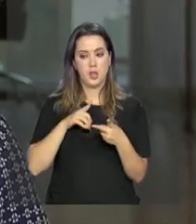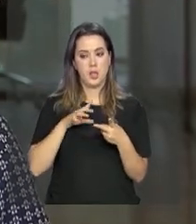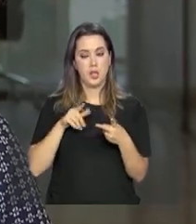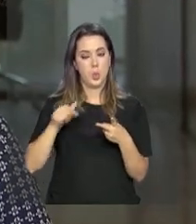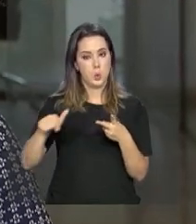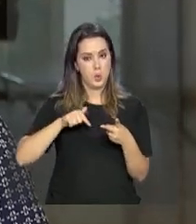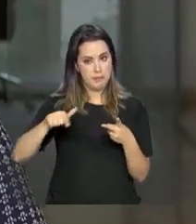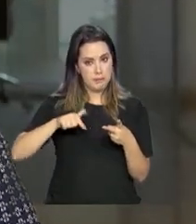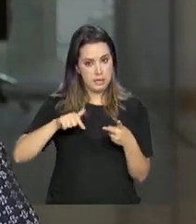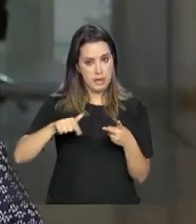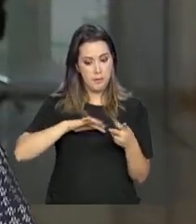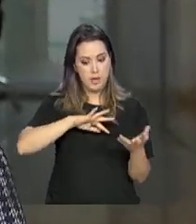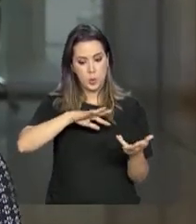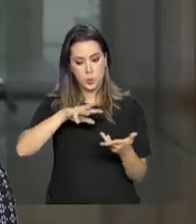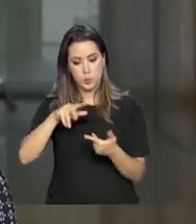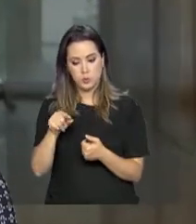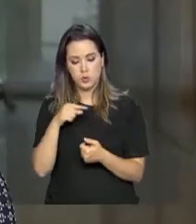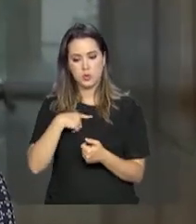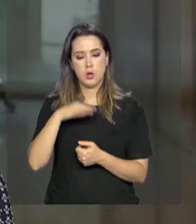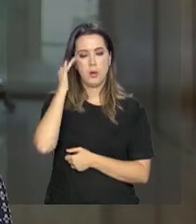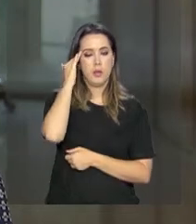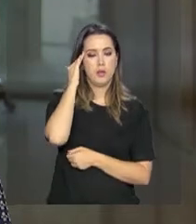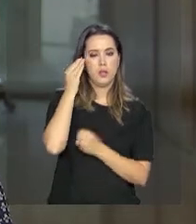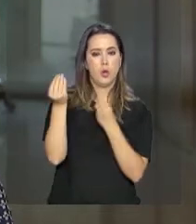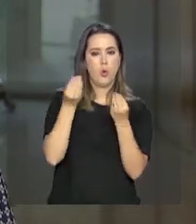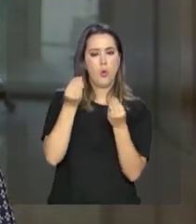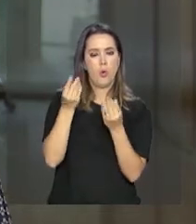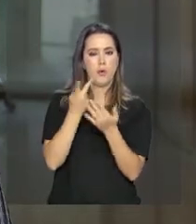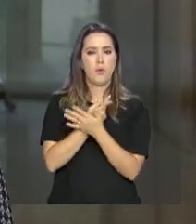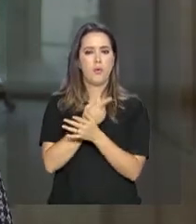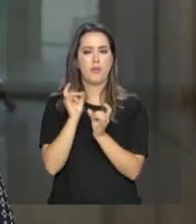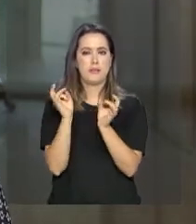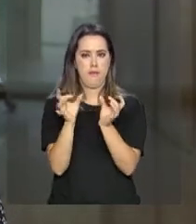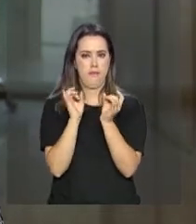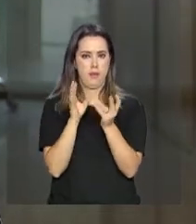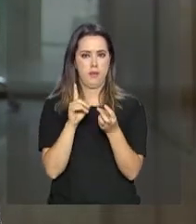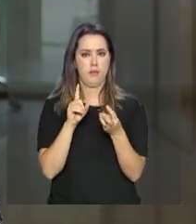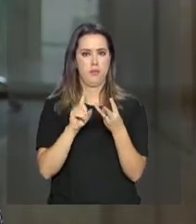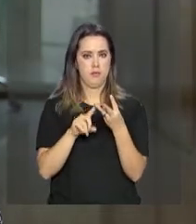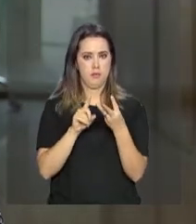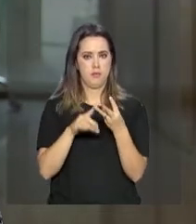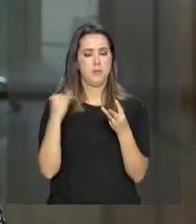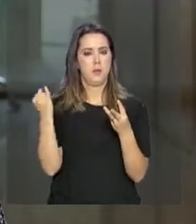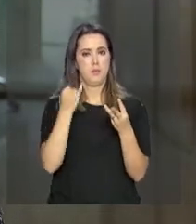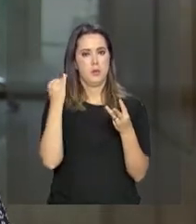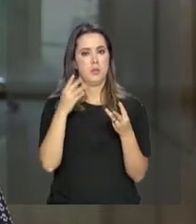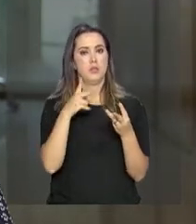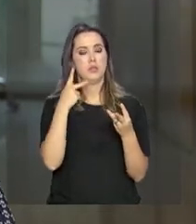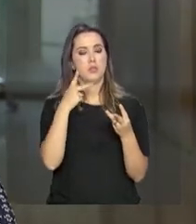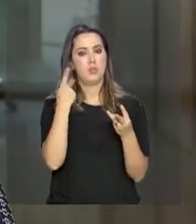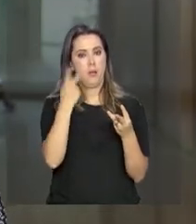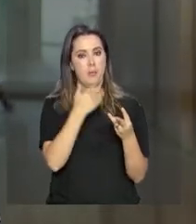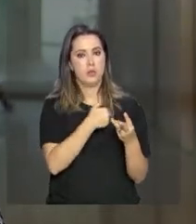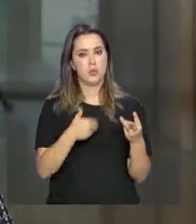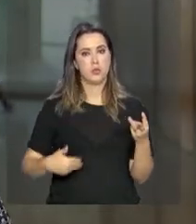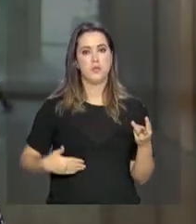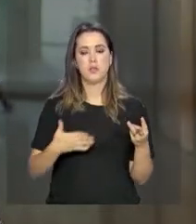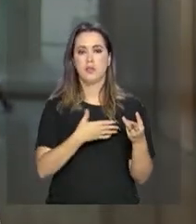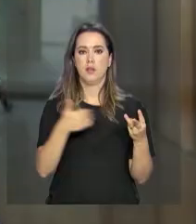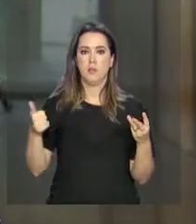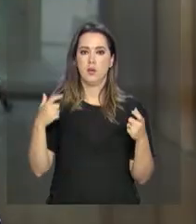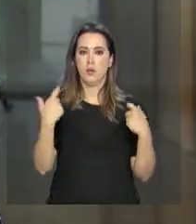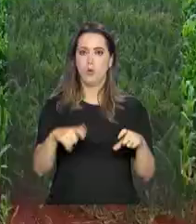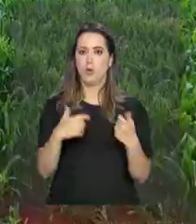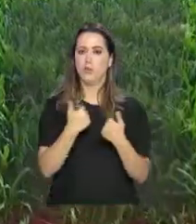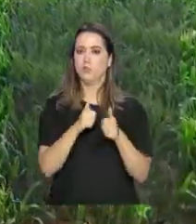é o mercado varejista entender melhor a produção agrícola. E eu tenho uma estruturante que deve ser de governo, que é a melhoria da infraestrutura